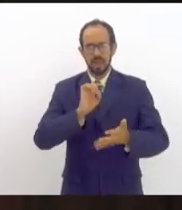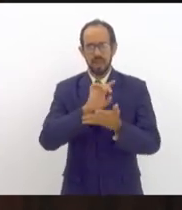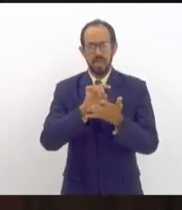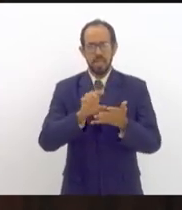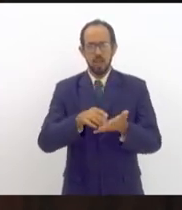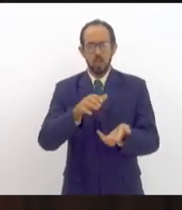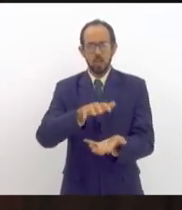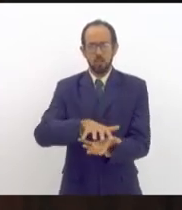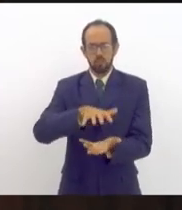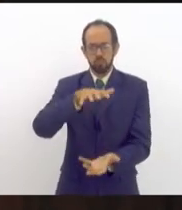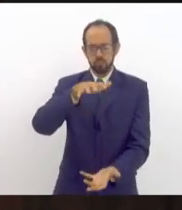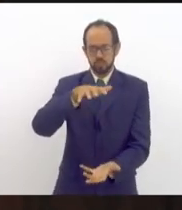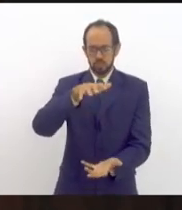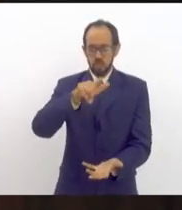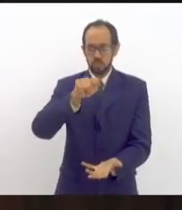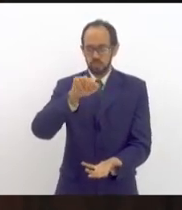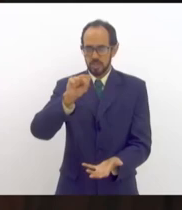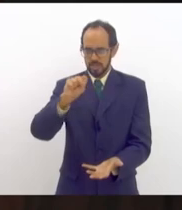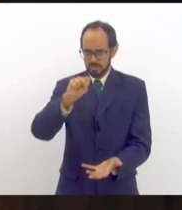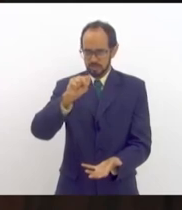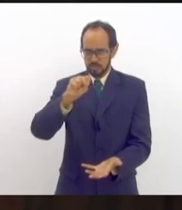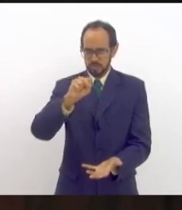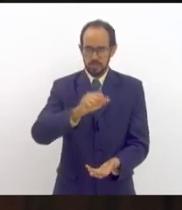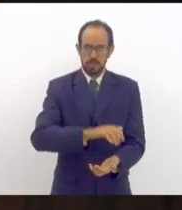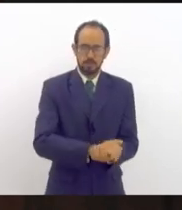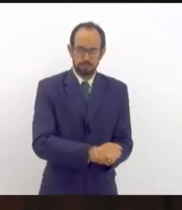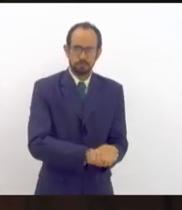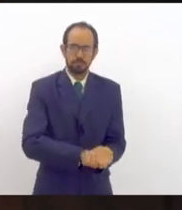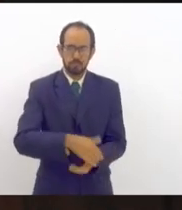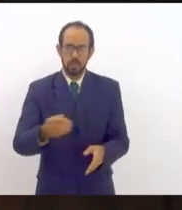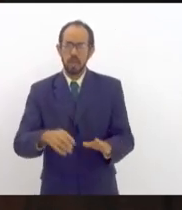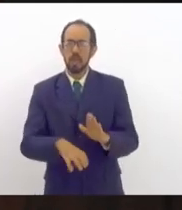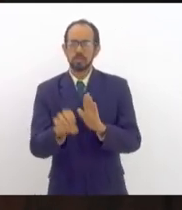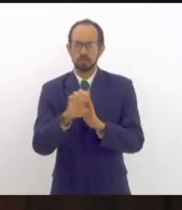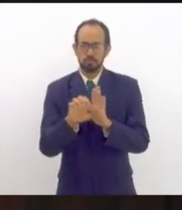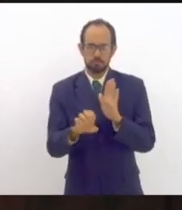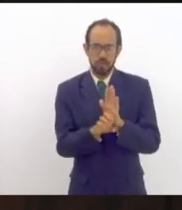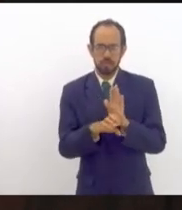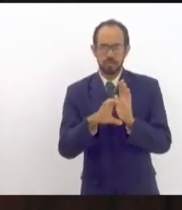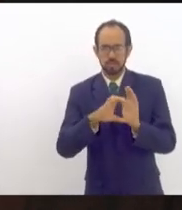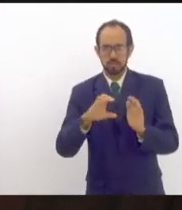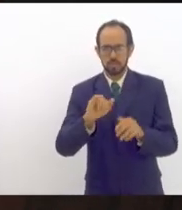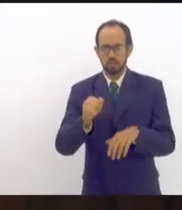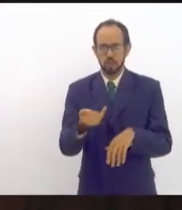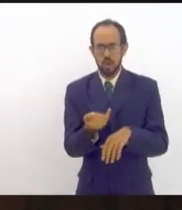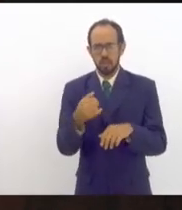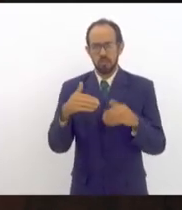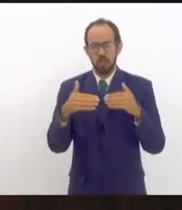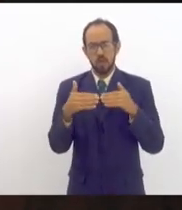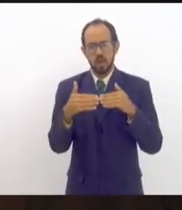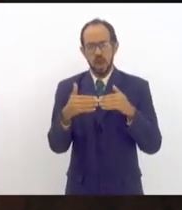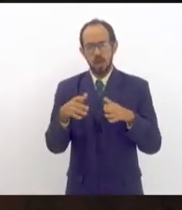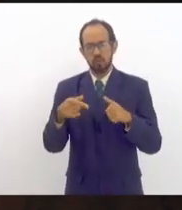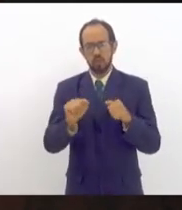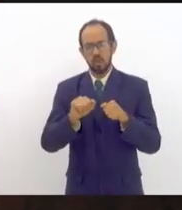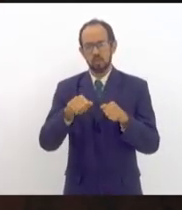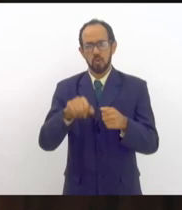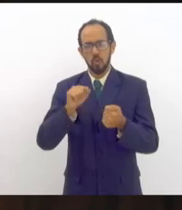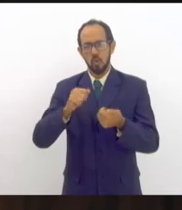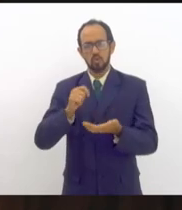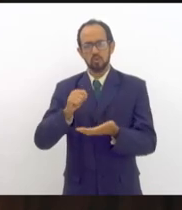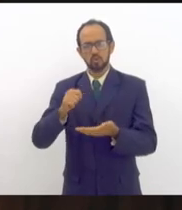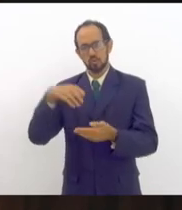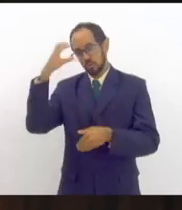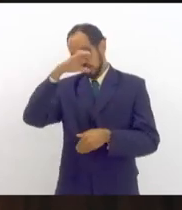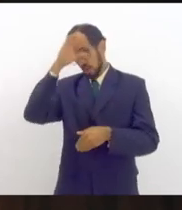gás pareceres plenário das comissões Justiça favorável Defesa Civil favorável Defesa do Consumidor favorável